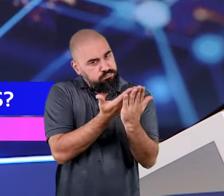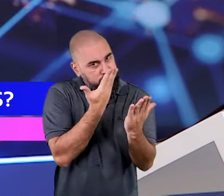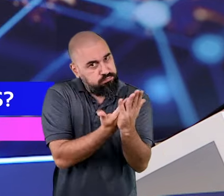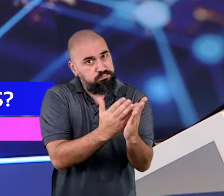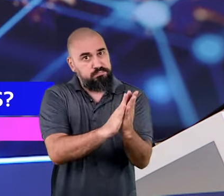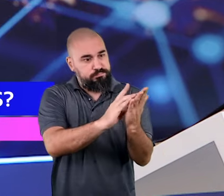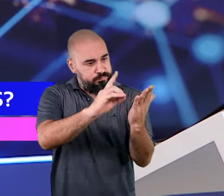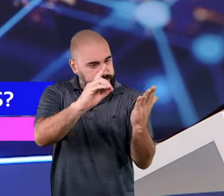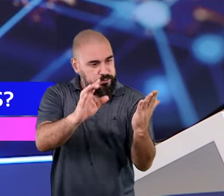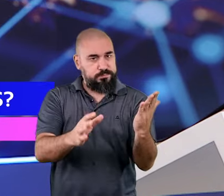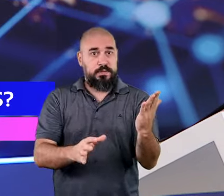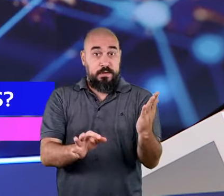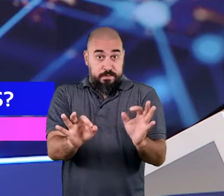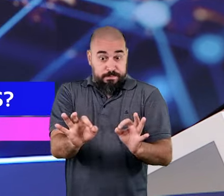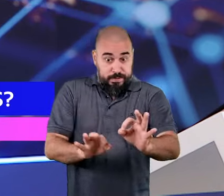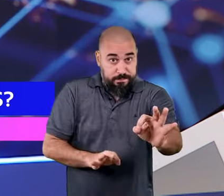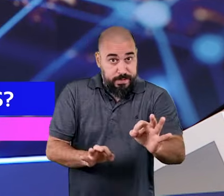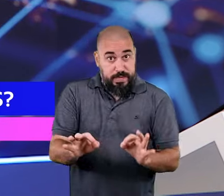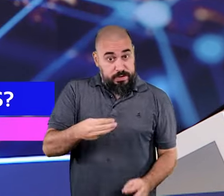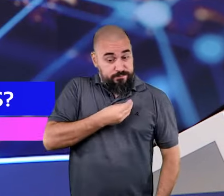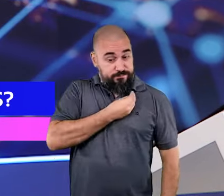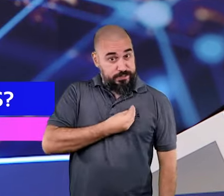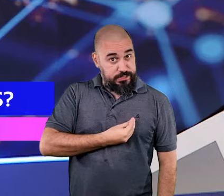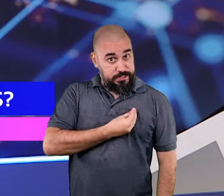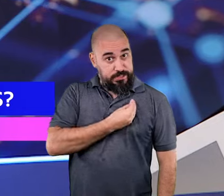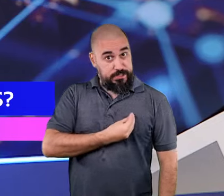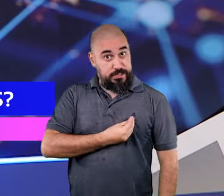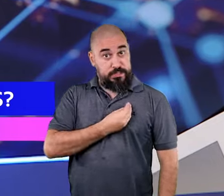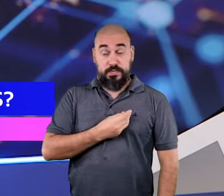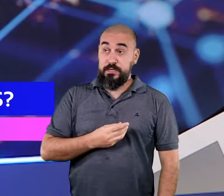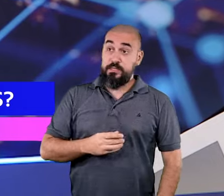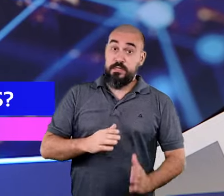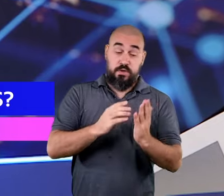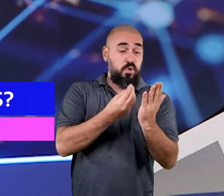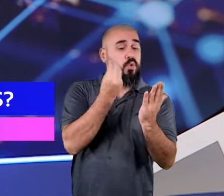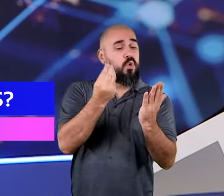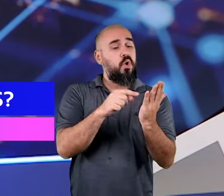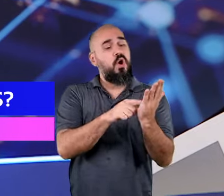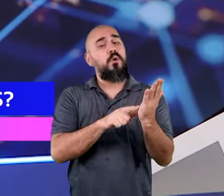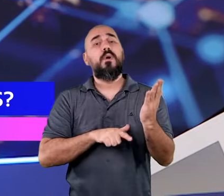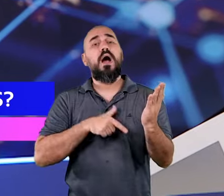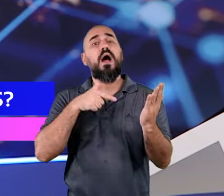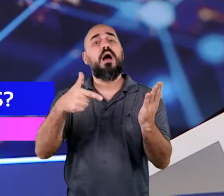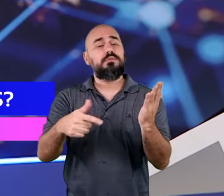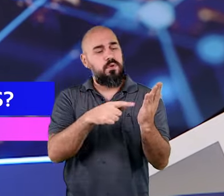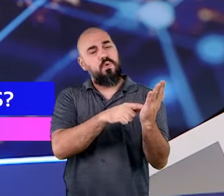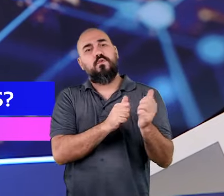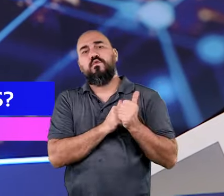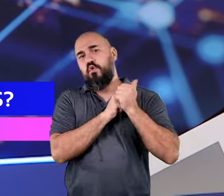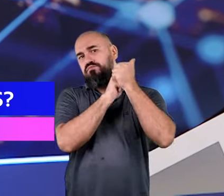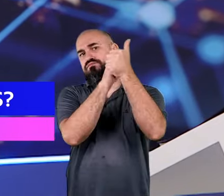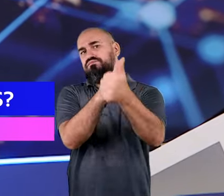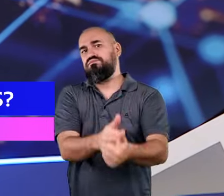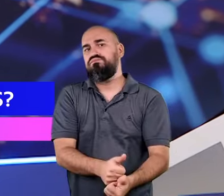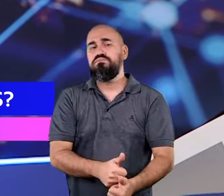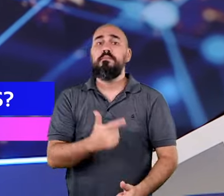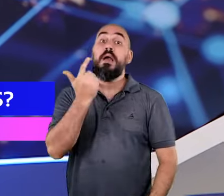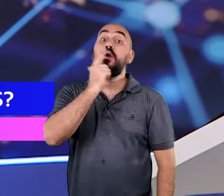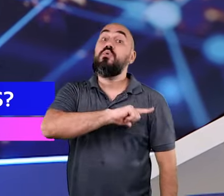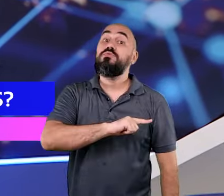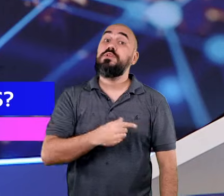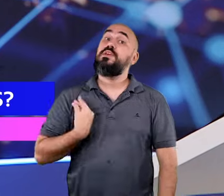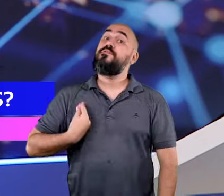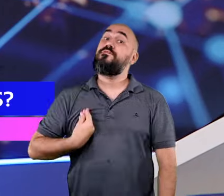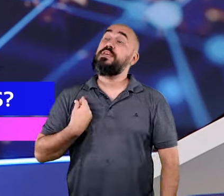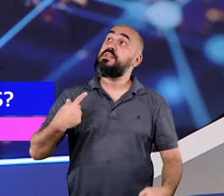palavra, seguimos os passos e as pegadas que Cristo deixou para termos uma